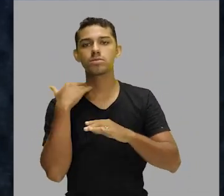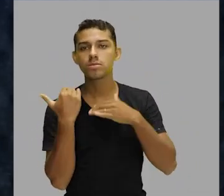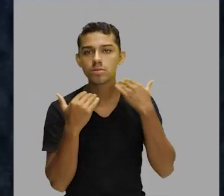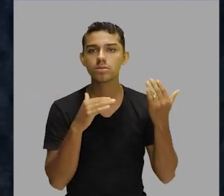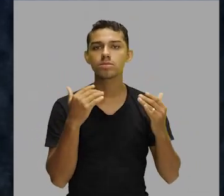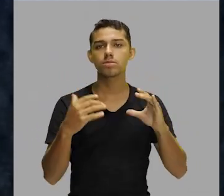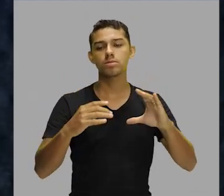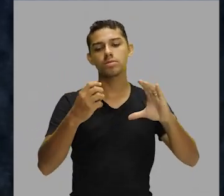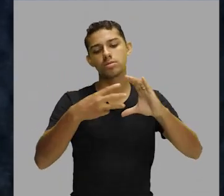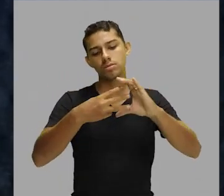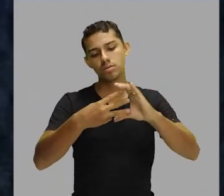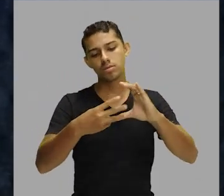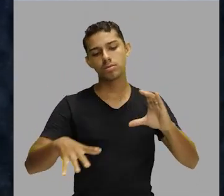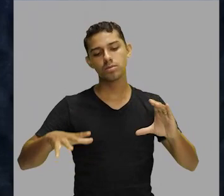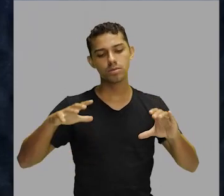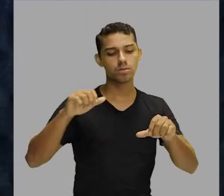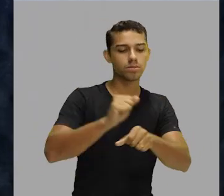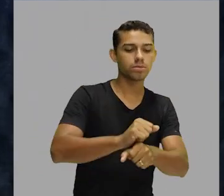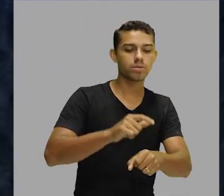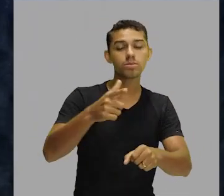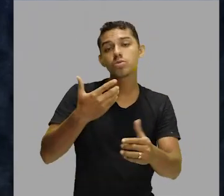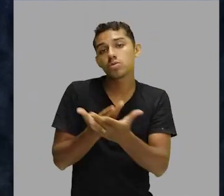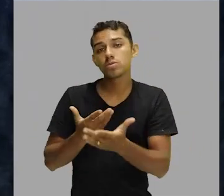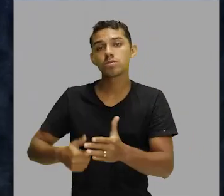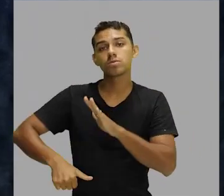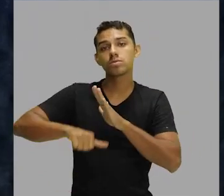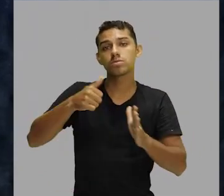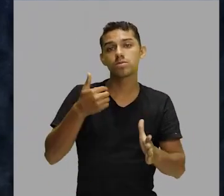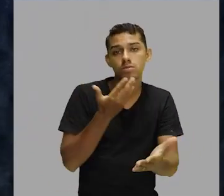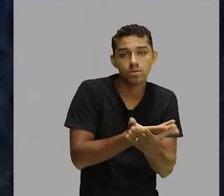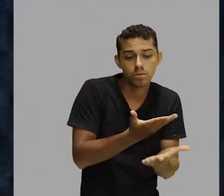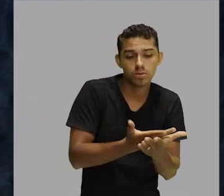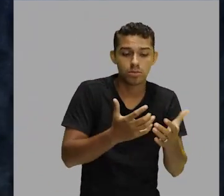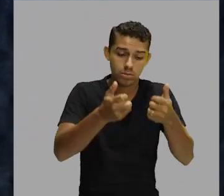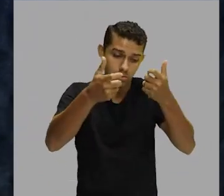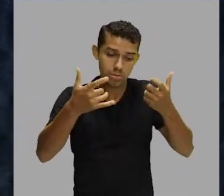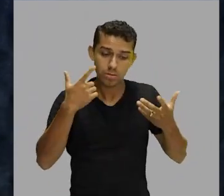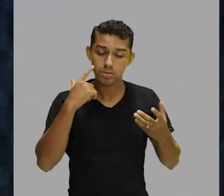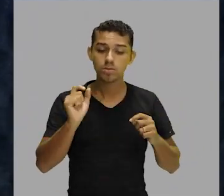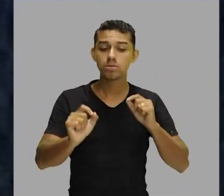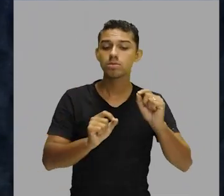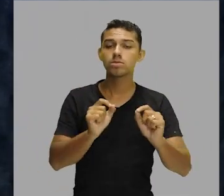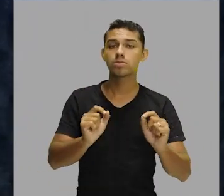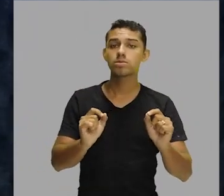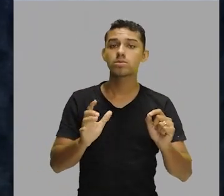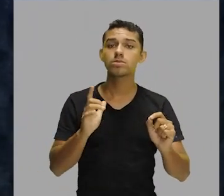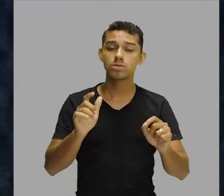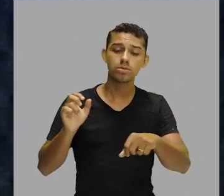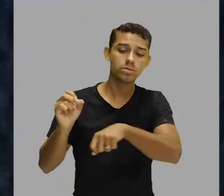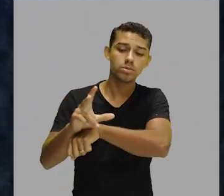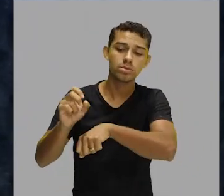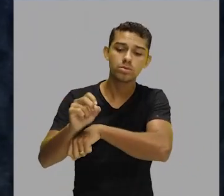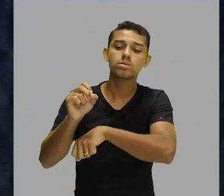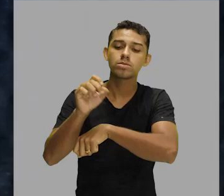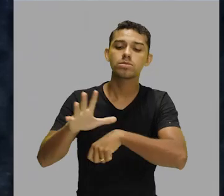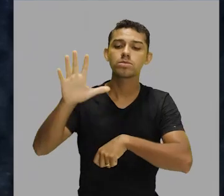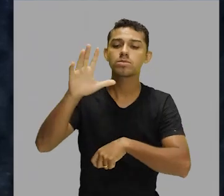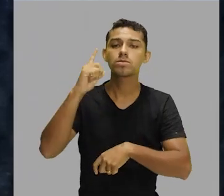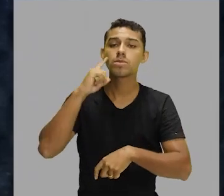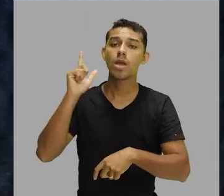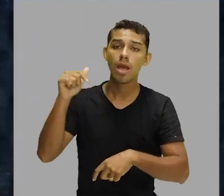sendo parasita, né? Nós estudamos na primeira aula de vírus que todo e qualquer vírus ele é um